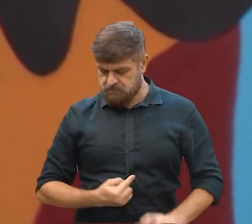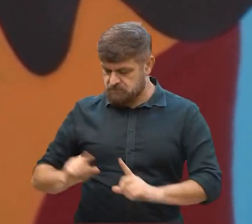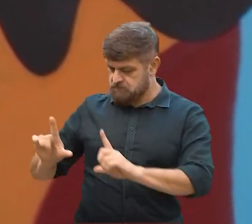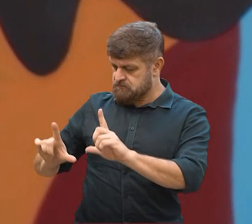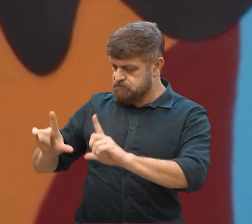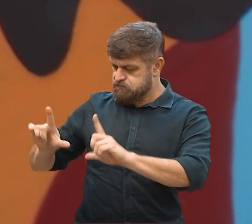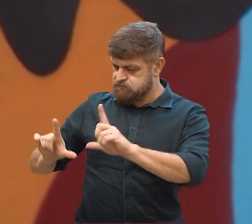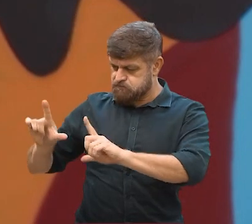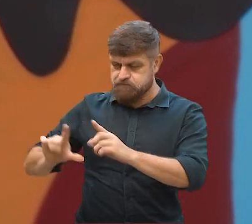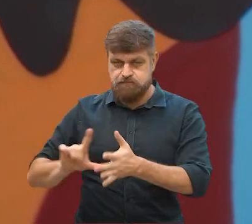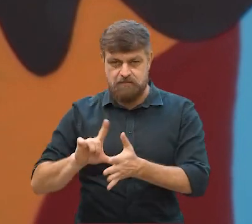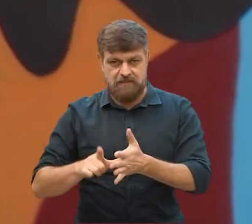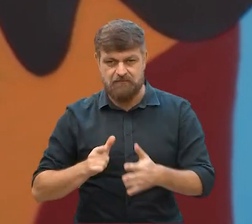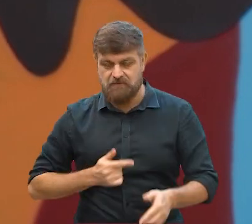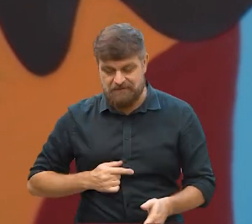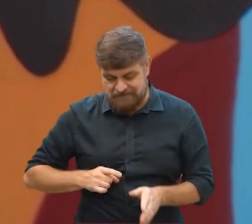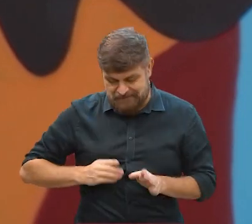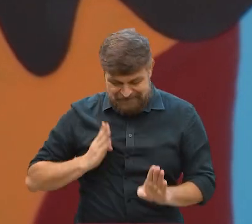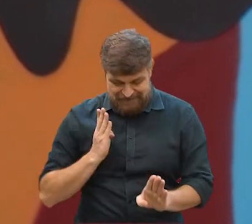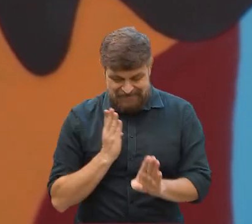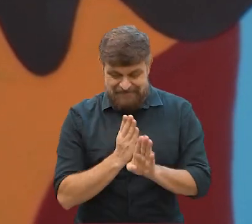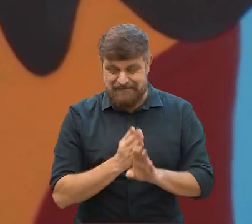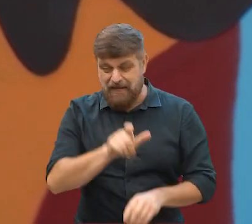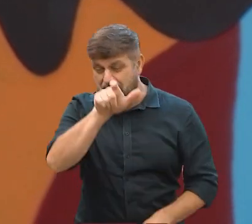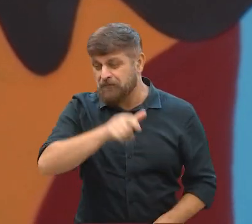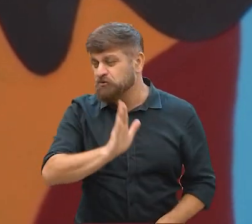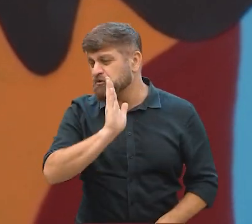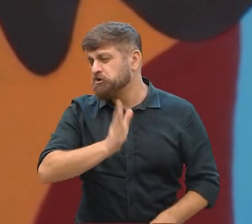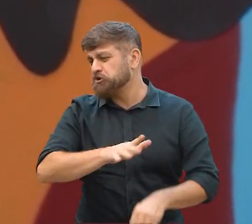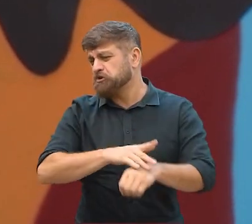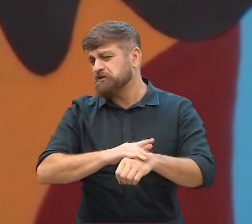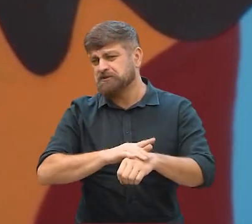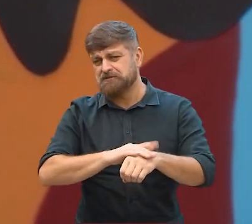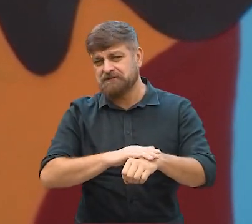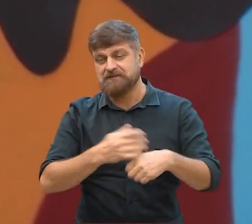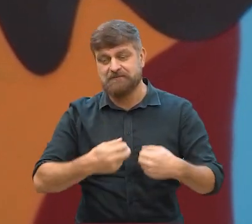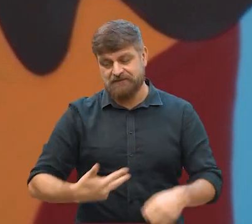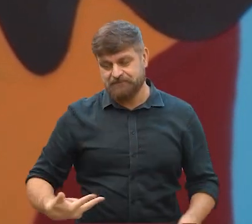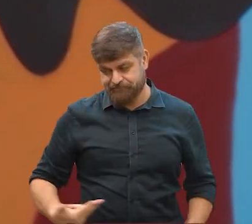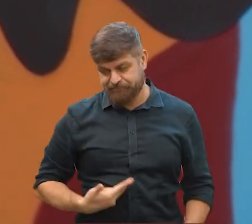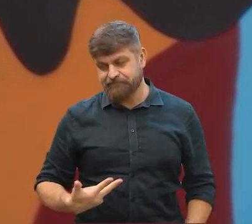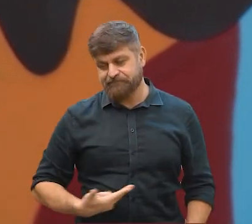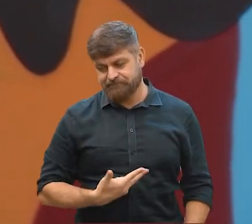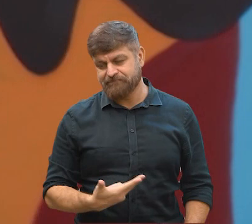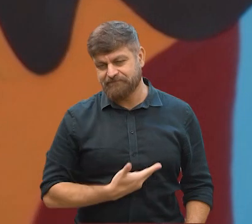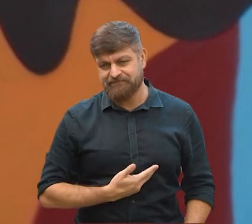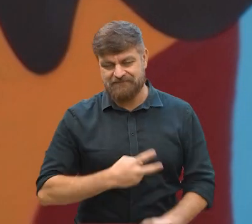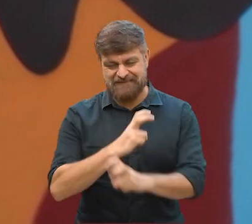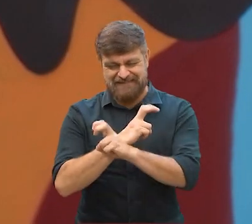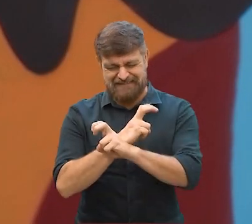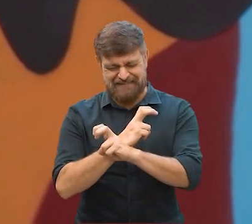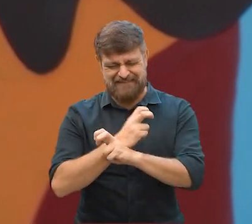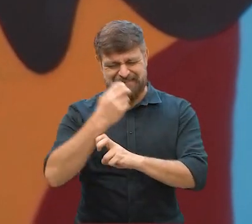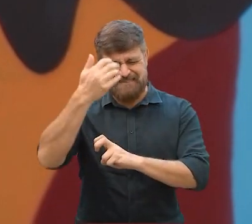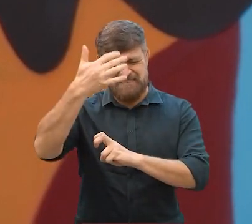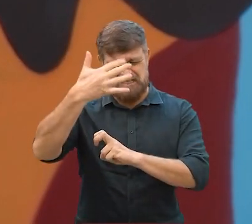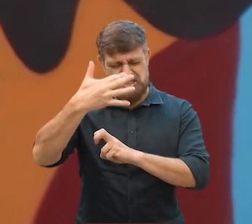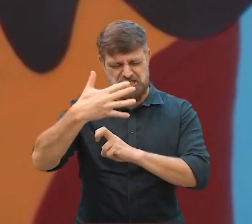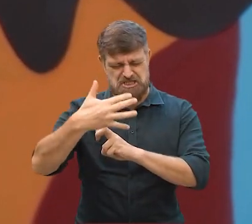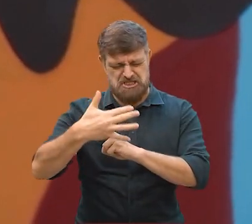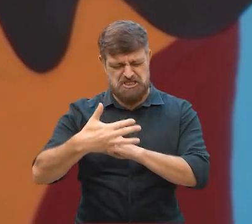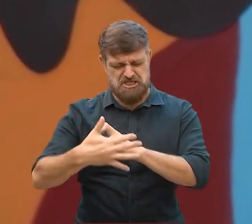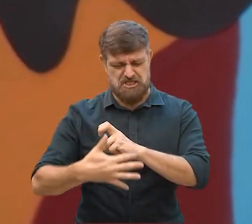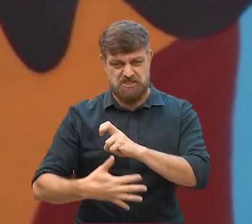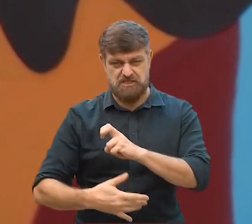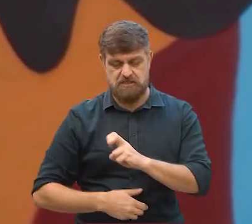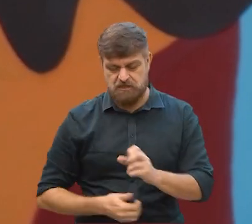do que fazer o diagnóstico só quando aparece a doença e quando é necessária cirurgia, muitas vezes radioterapia,